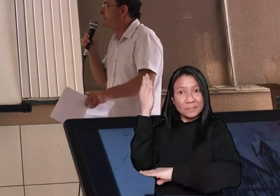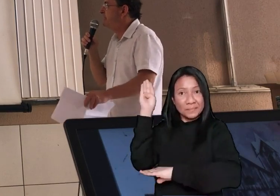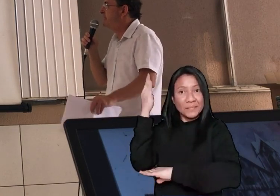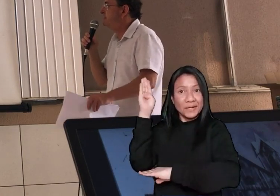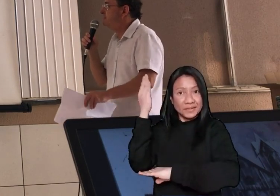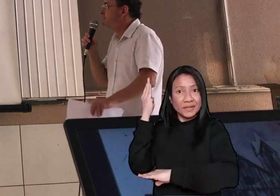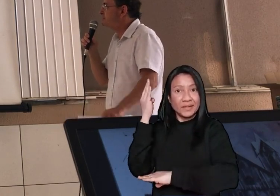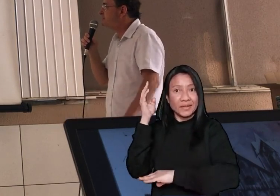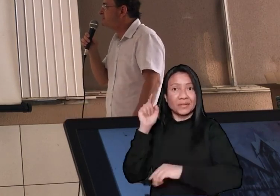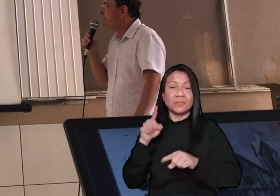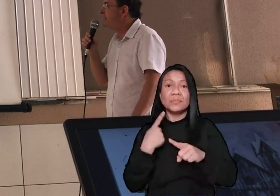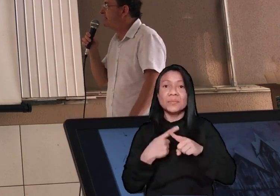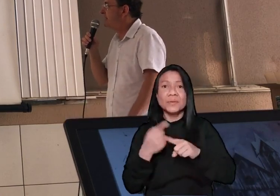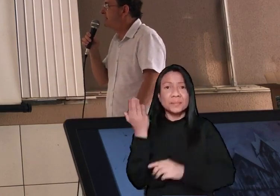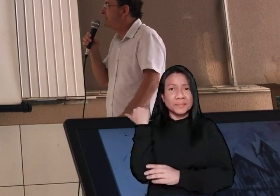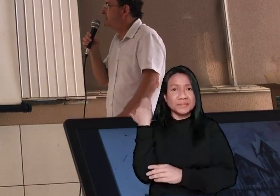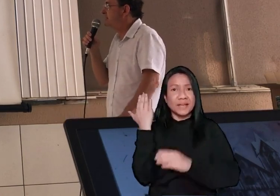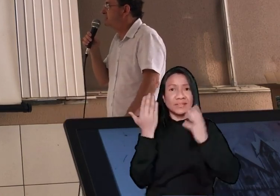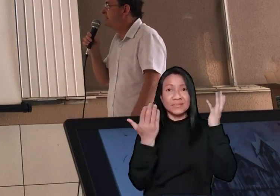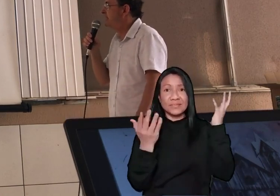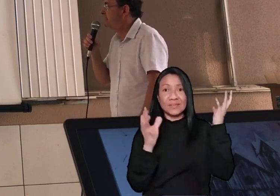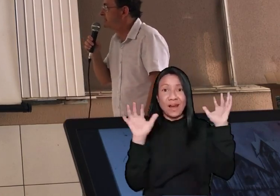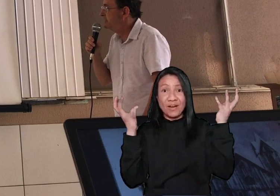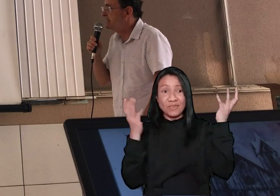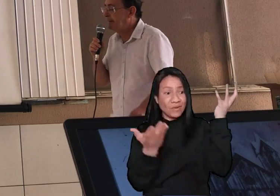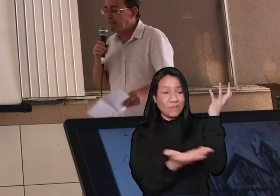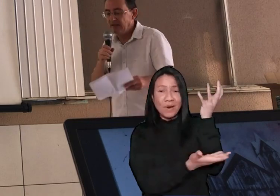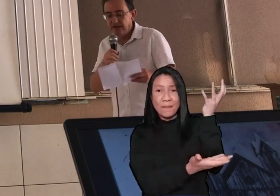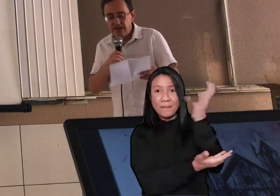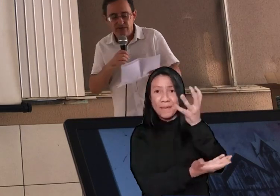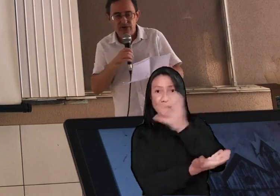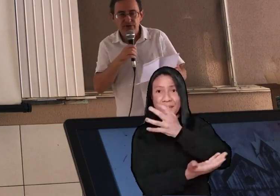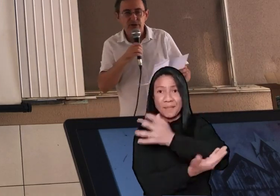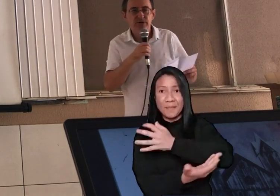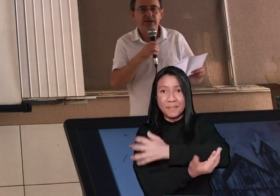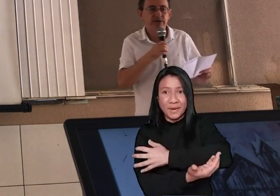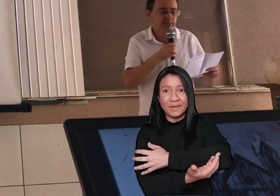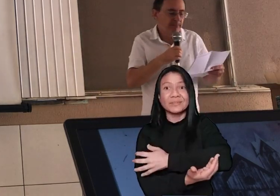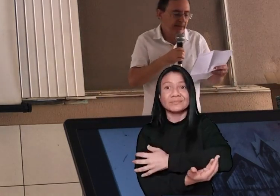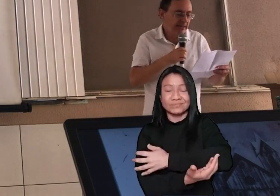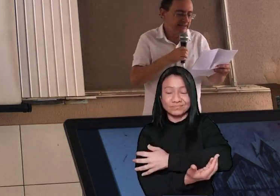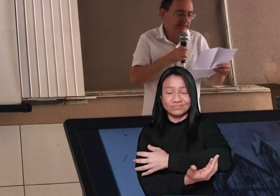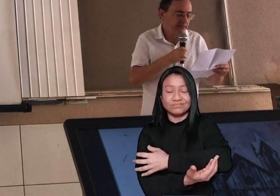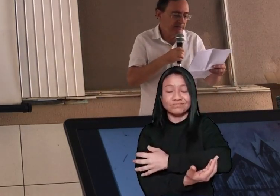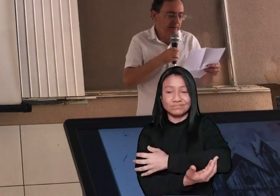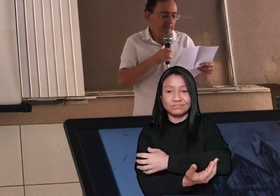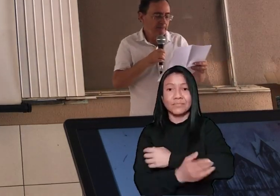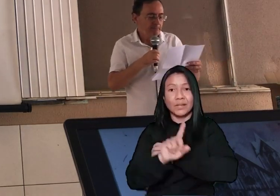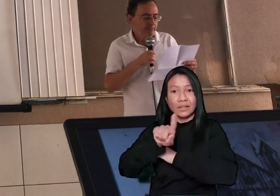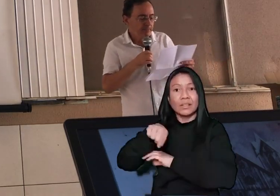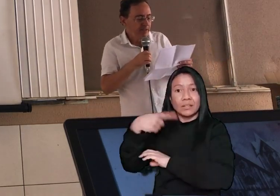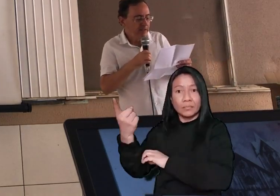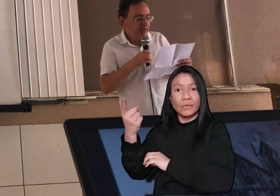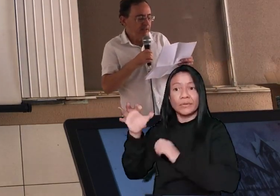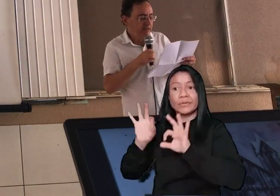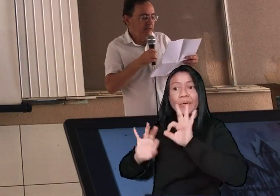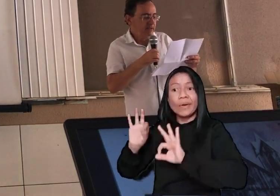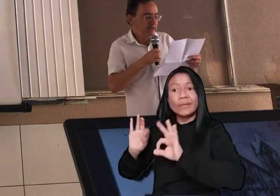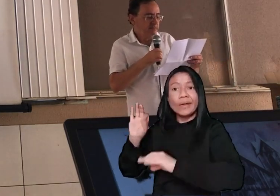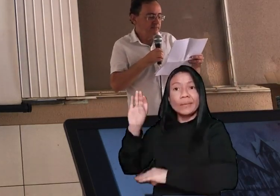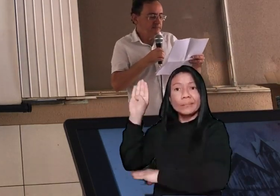o trabalho das madeiras, tá? Eu volto aqui um pouquinho agora para a palestra, então, né?